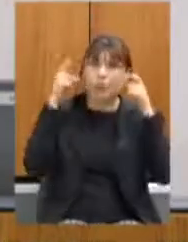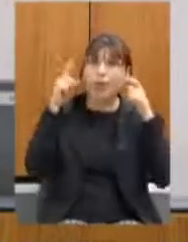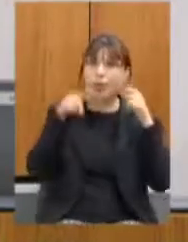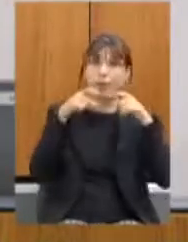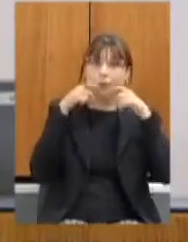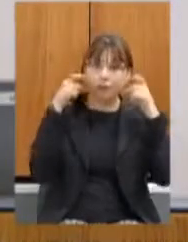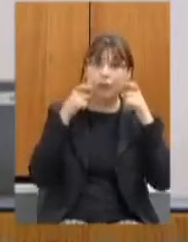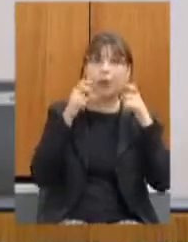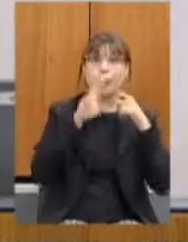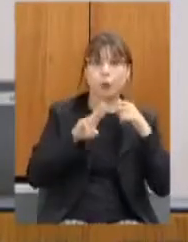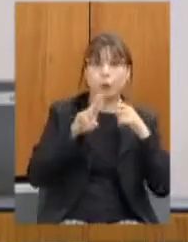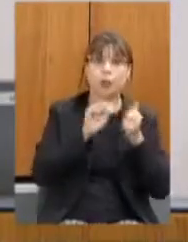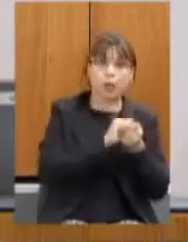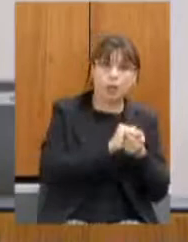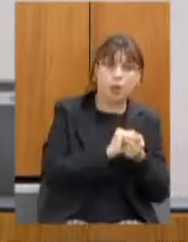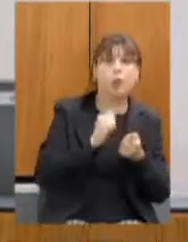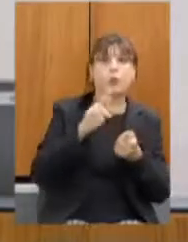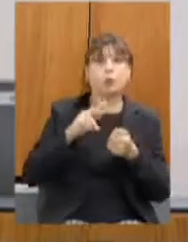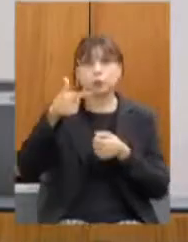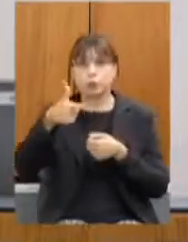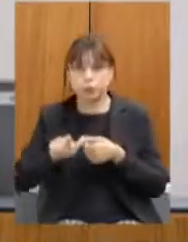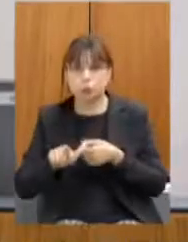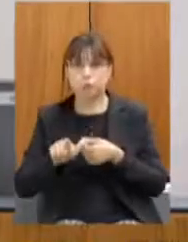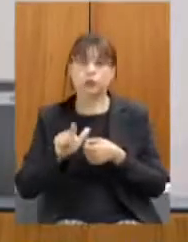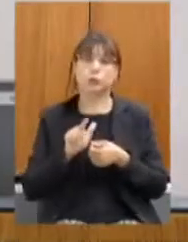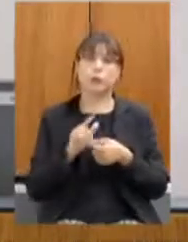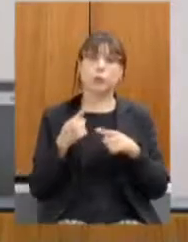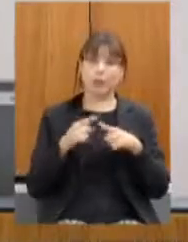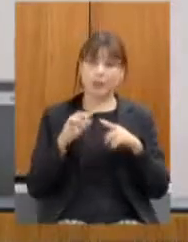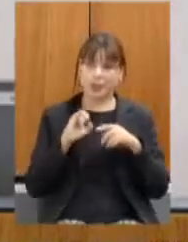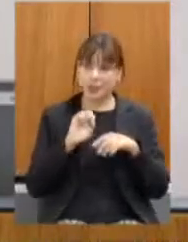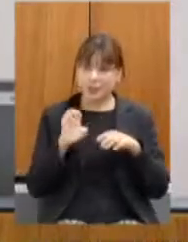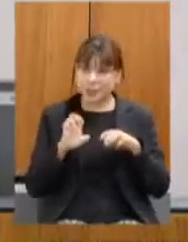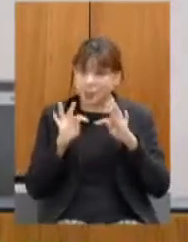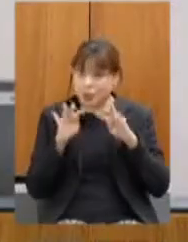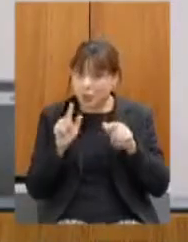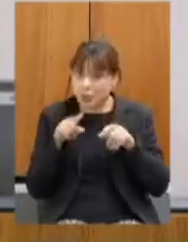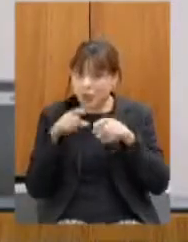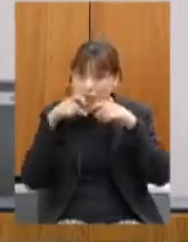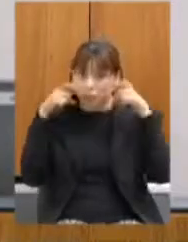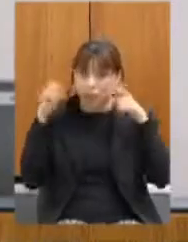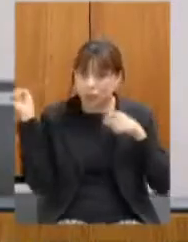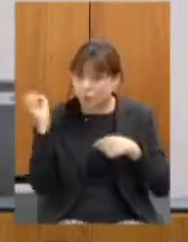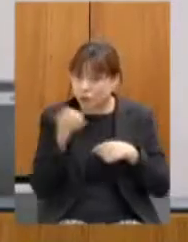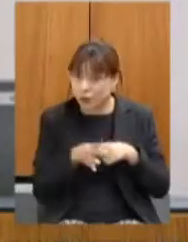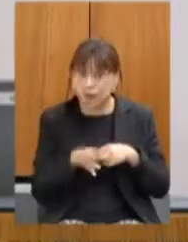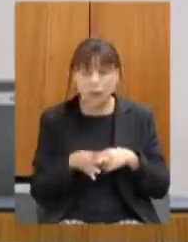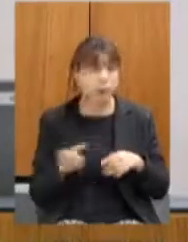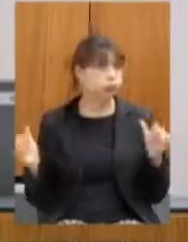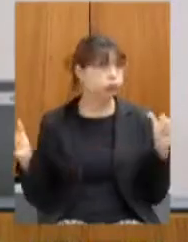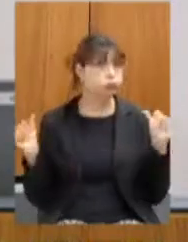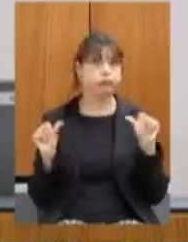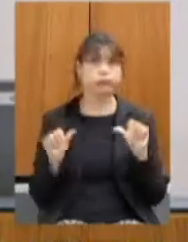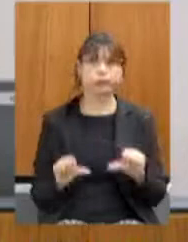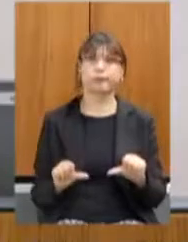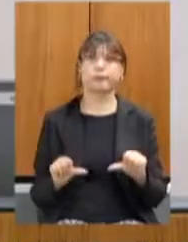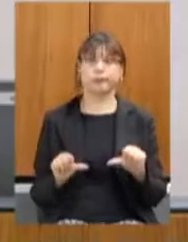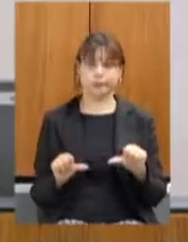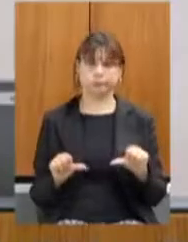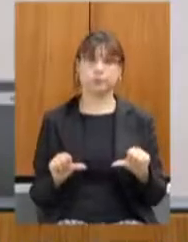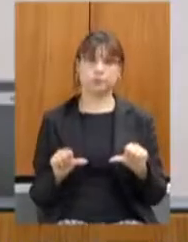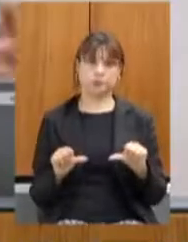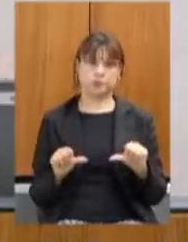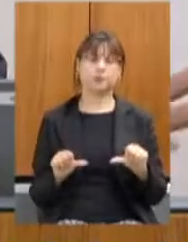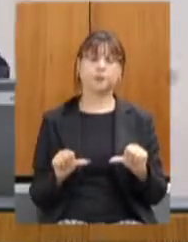somascos utilizar o que se fosse todas elas descartáveis Vixe sua honra muito pior do que do que se